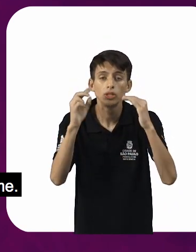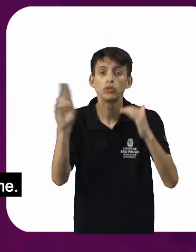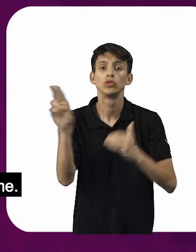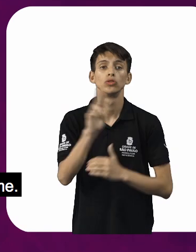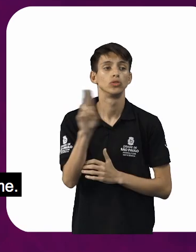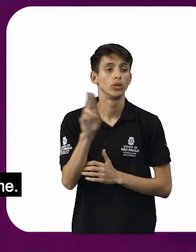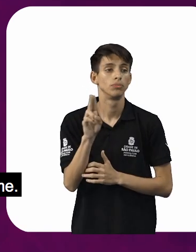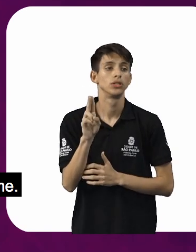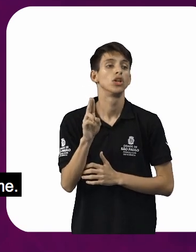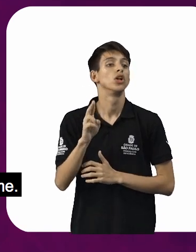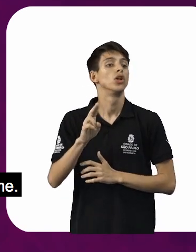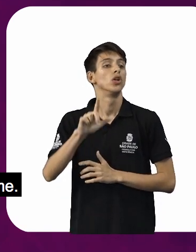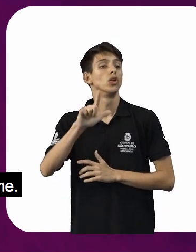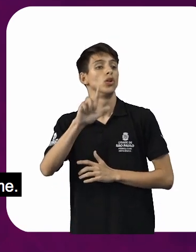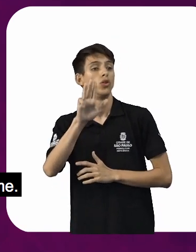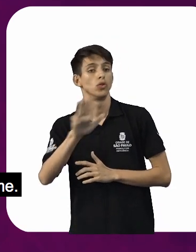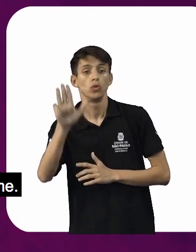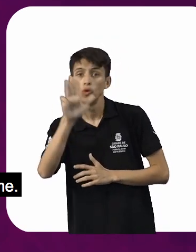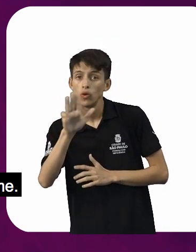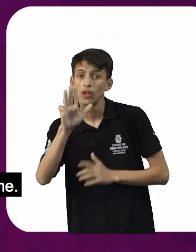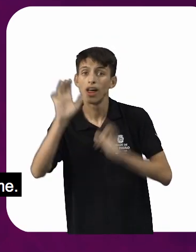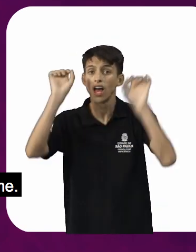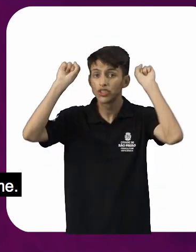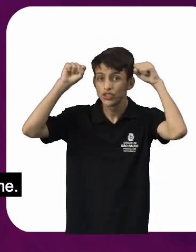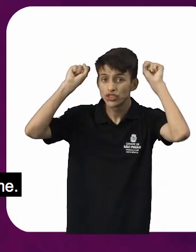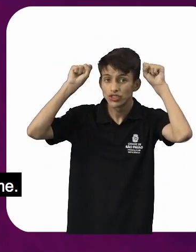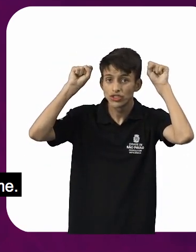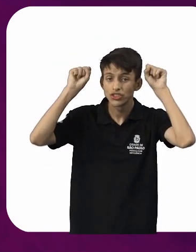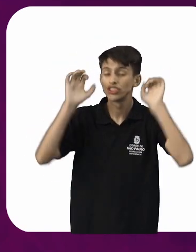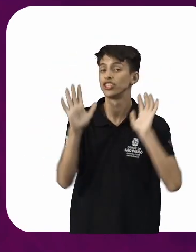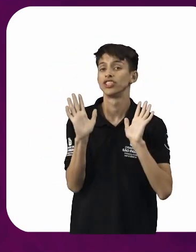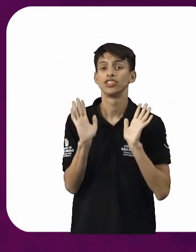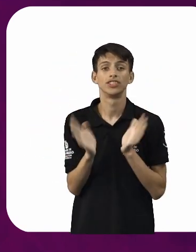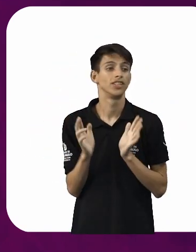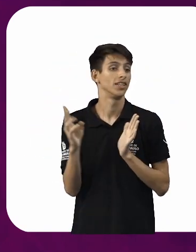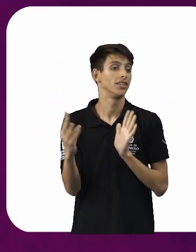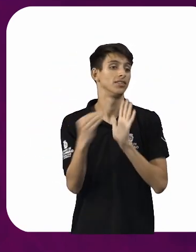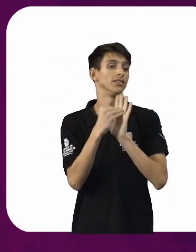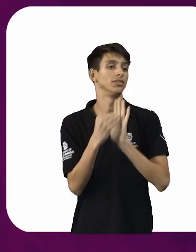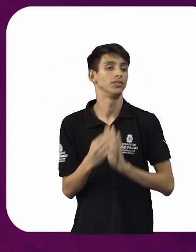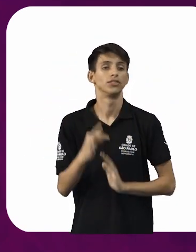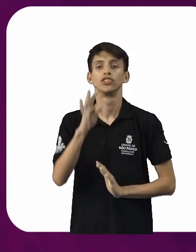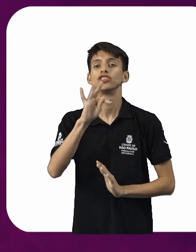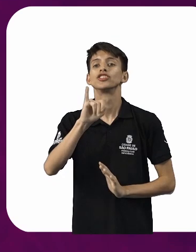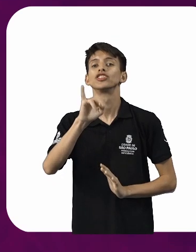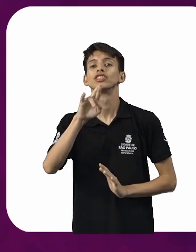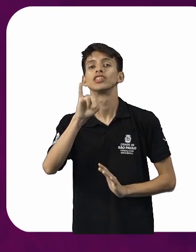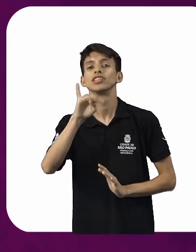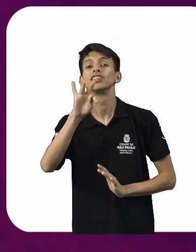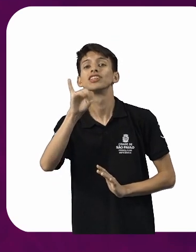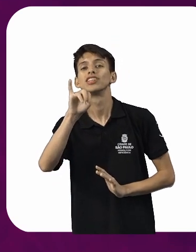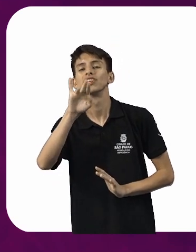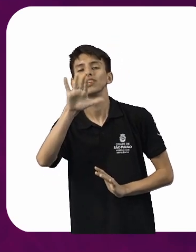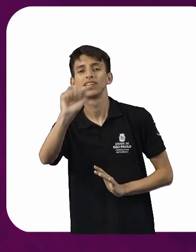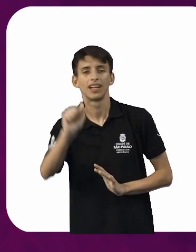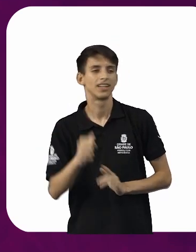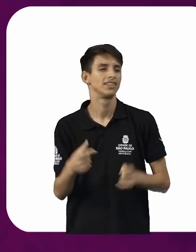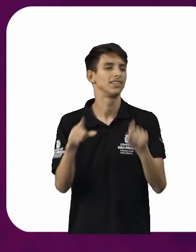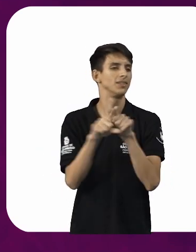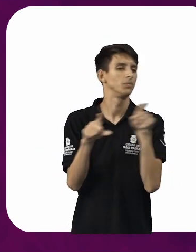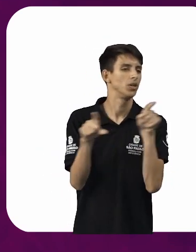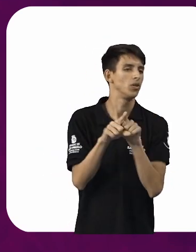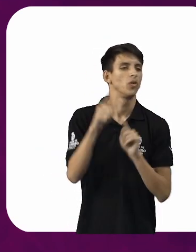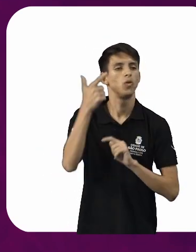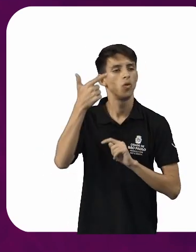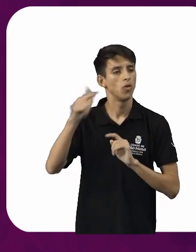O Lula e a Xuxa eram chamados de Lula e Xuxa antes de colocarem no nome. O Tiririca, tinha a deputada Thieron, anos atrás, que era uma